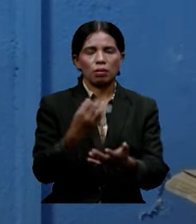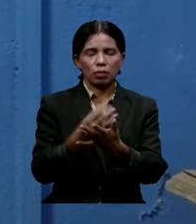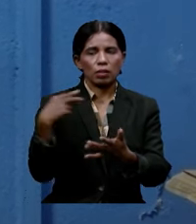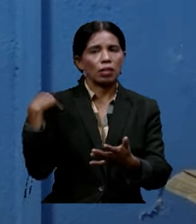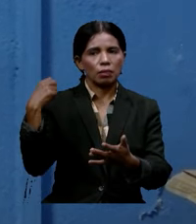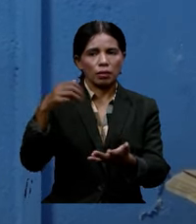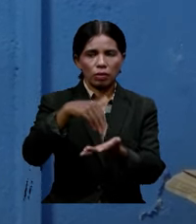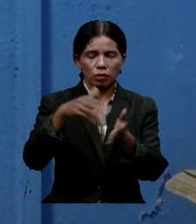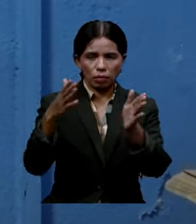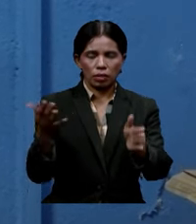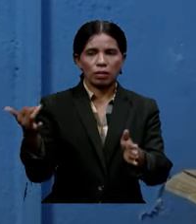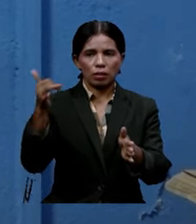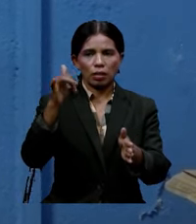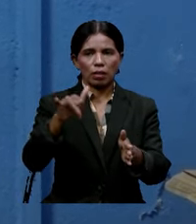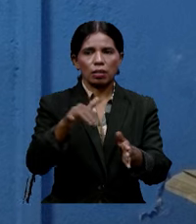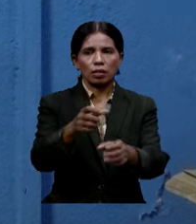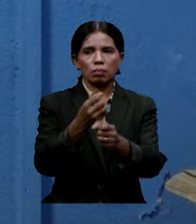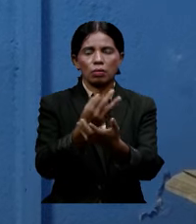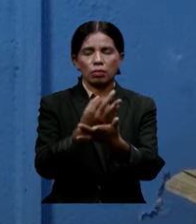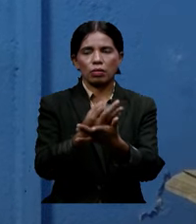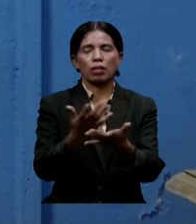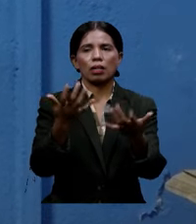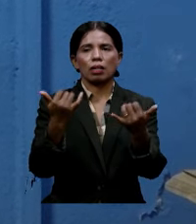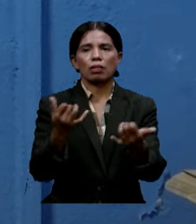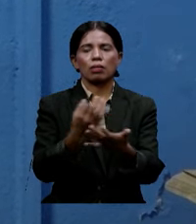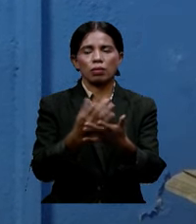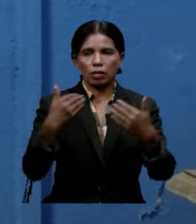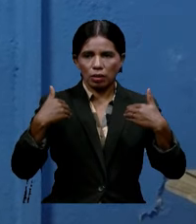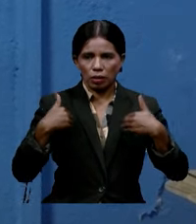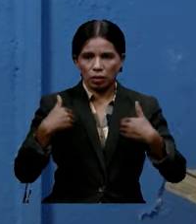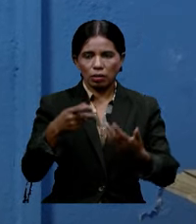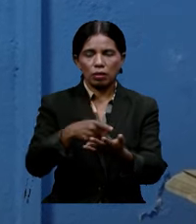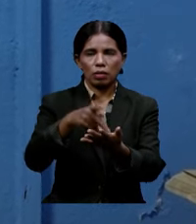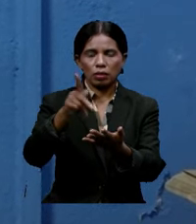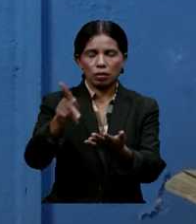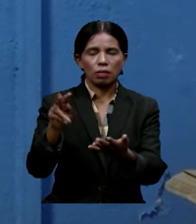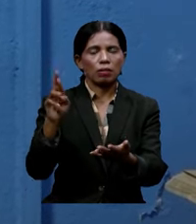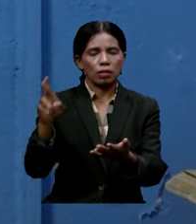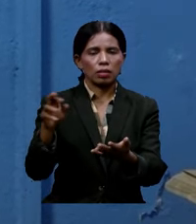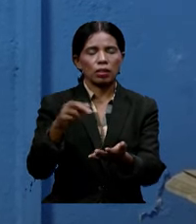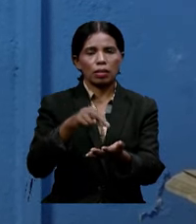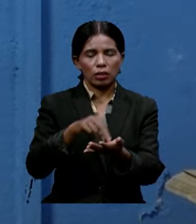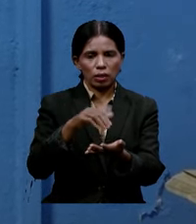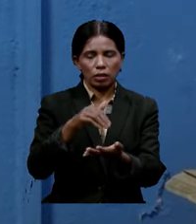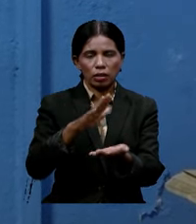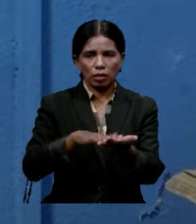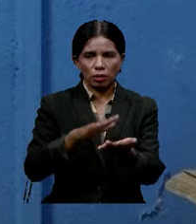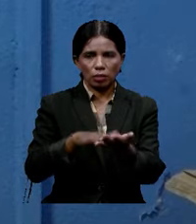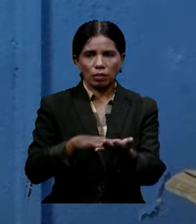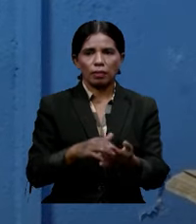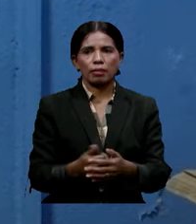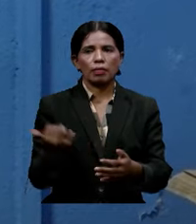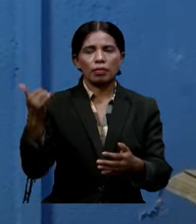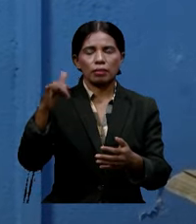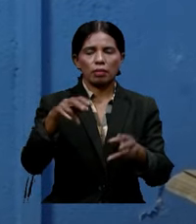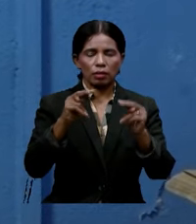a estudante sini memang será durante nesse mo osane agora osane iona, atu selura sini na escola, atu selura sini na comunação, etc. Sini nesse